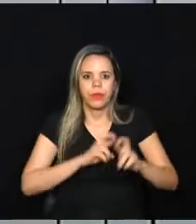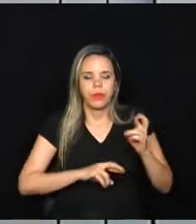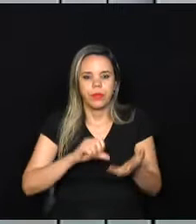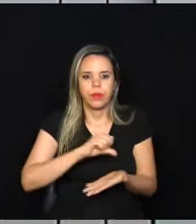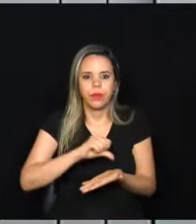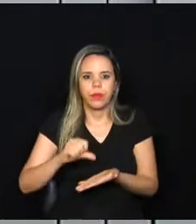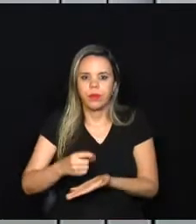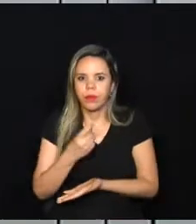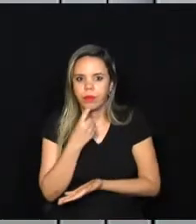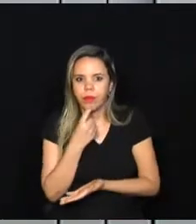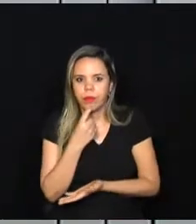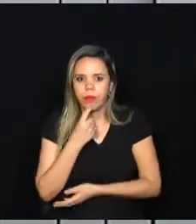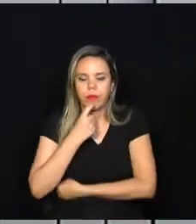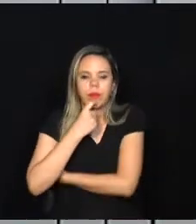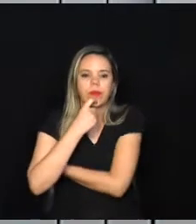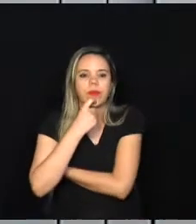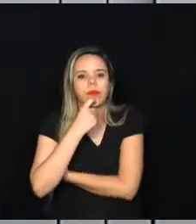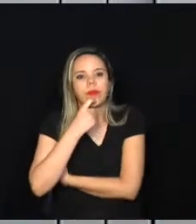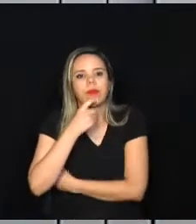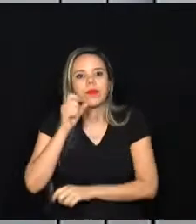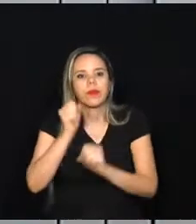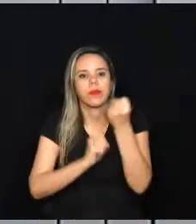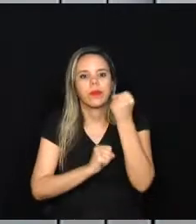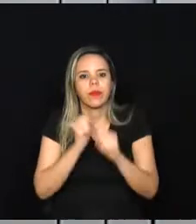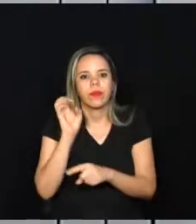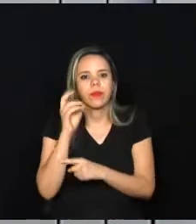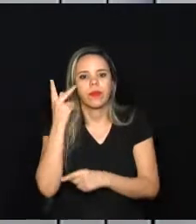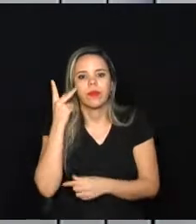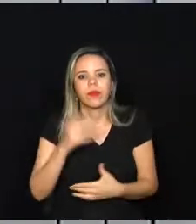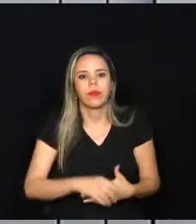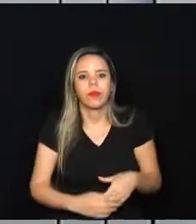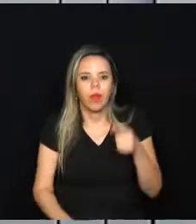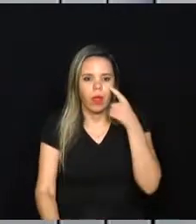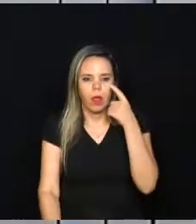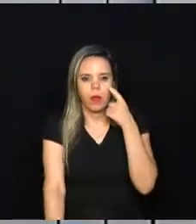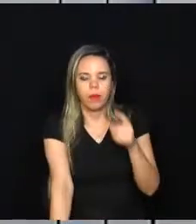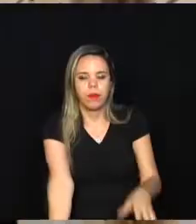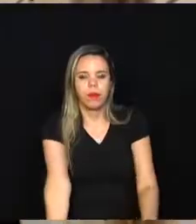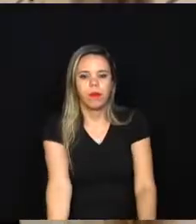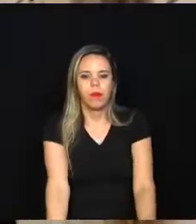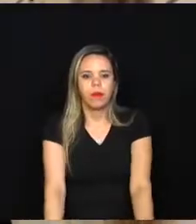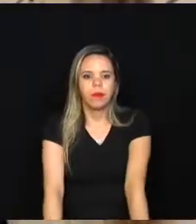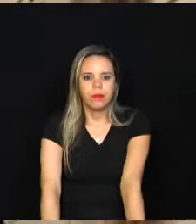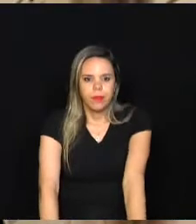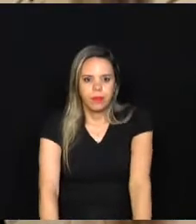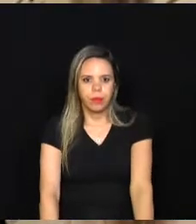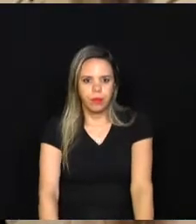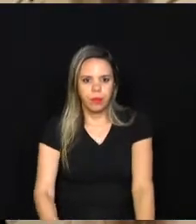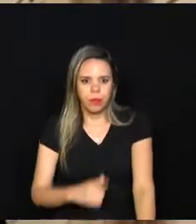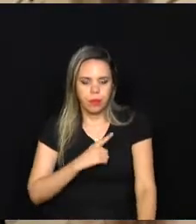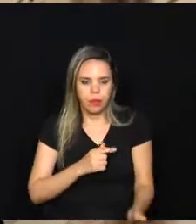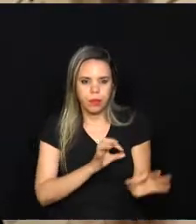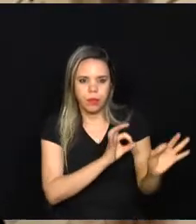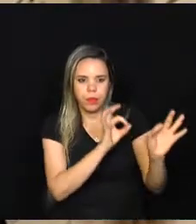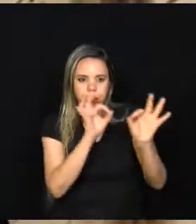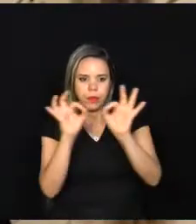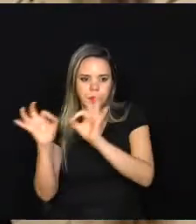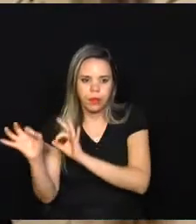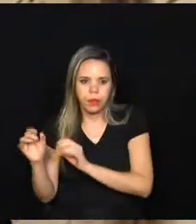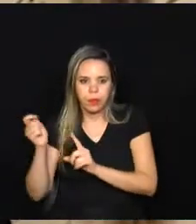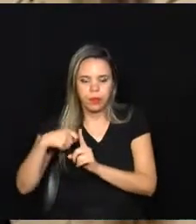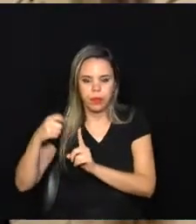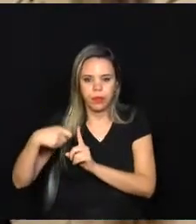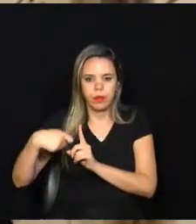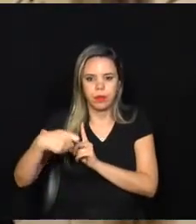Regional Campinas, do Centro das Indústrias do Estado de São Paulo. Acompanhe. Temos acompanhado nos últimos